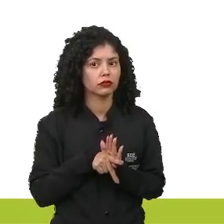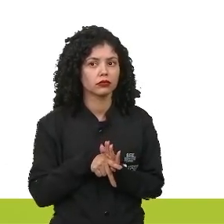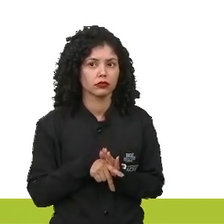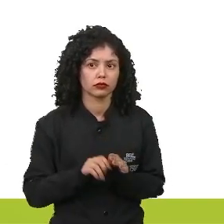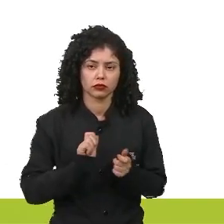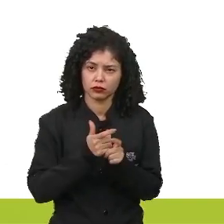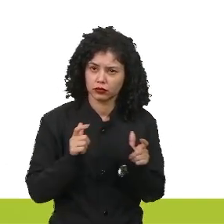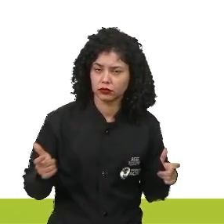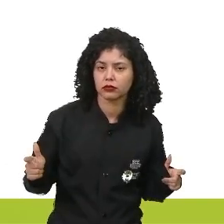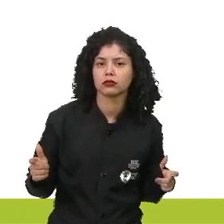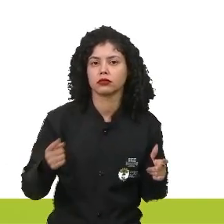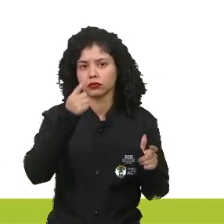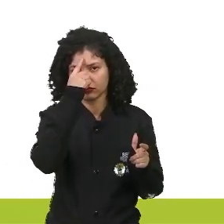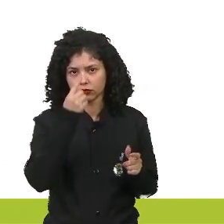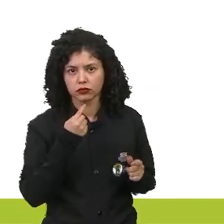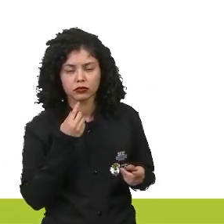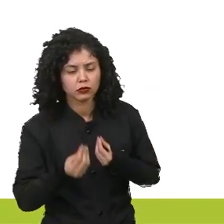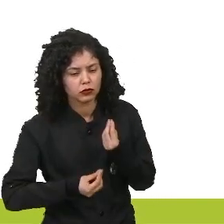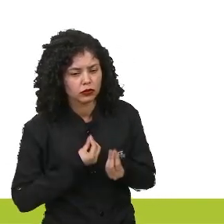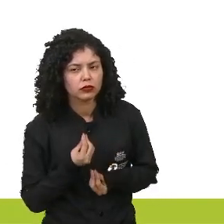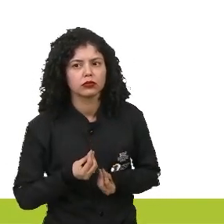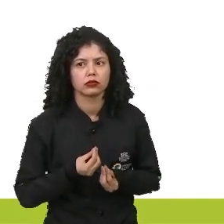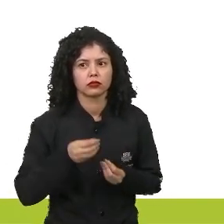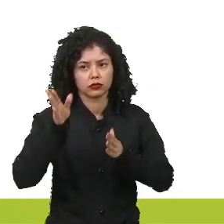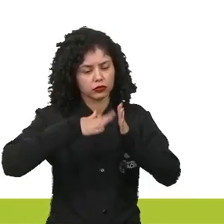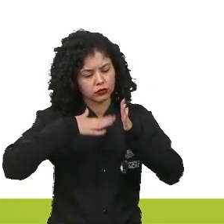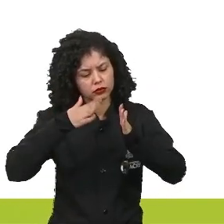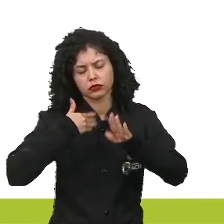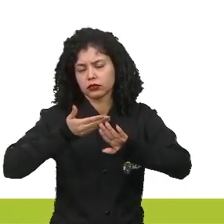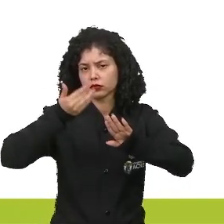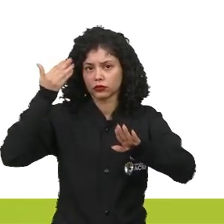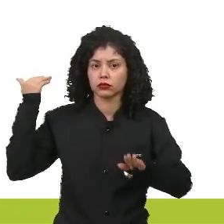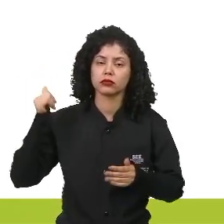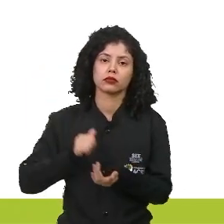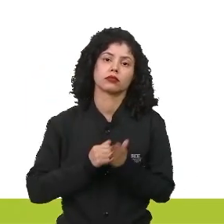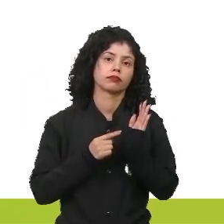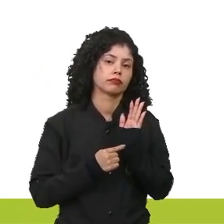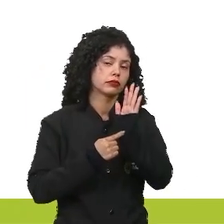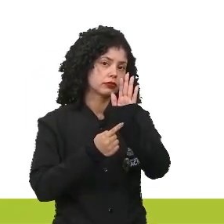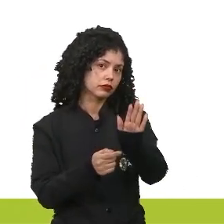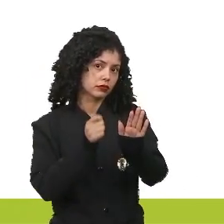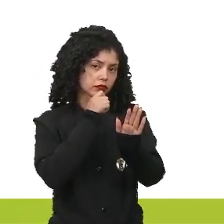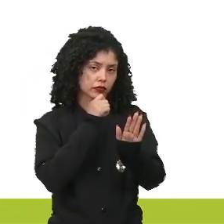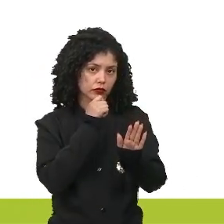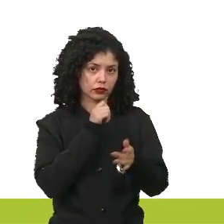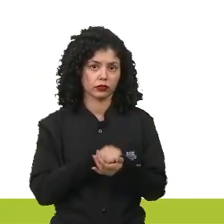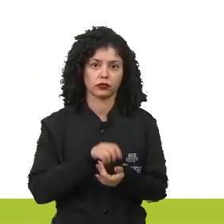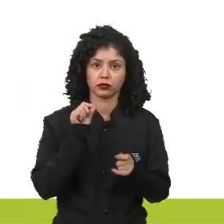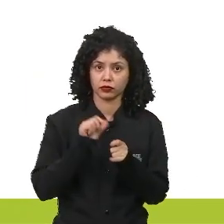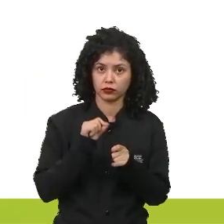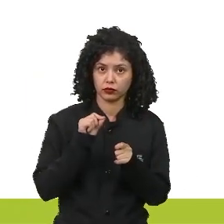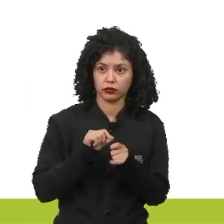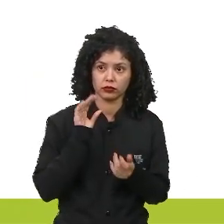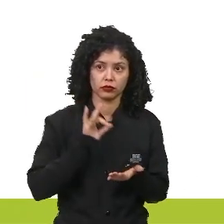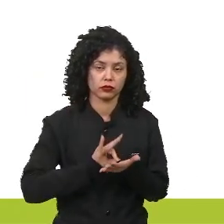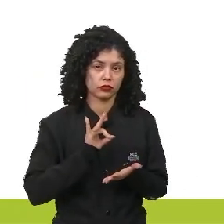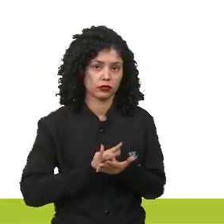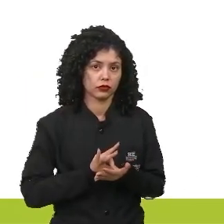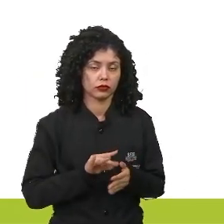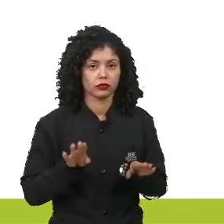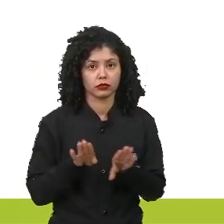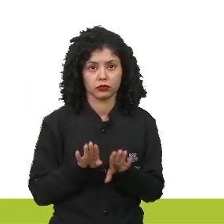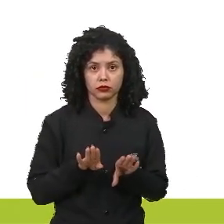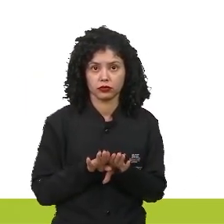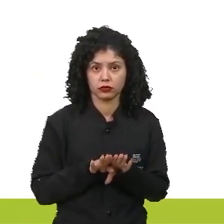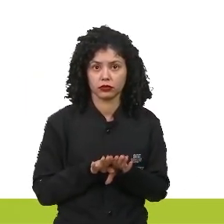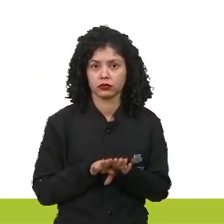da multidão, né? A forma com que eles pintavam ele na época, justamente para mostrar, né, que ele foi, de fato, um daqueles que